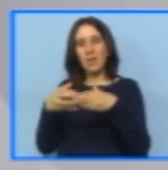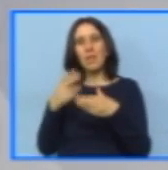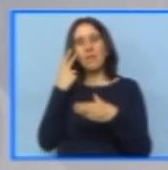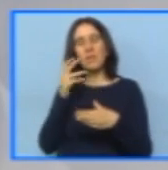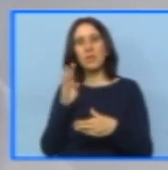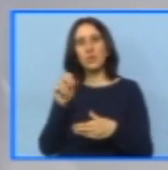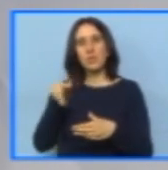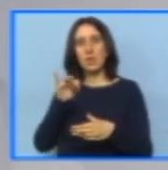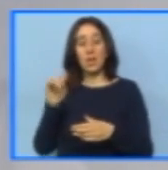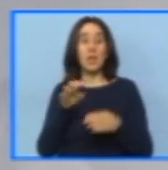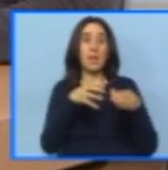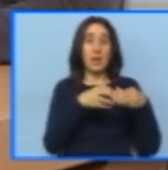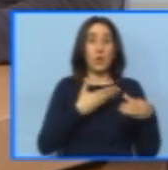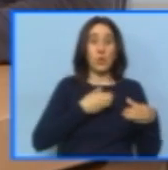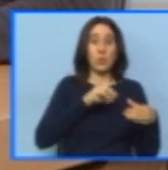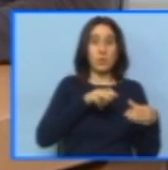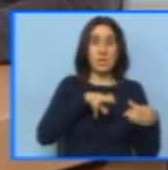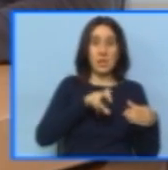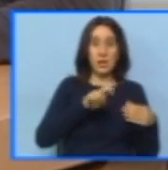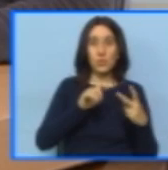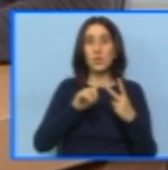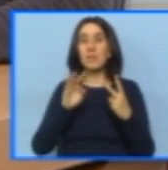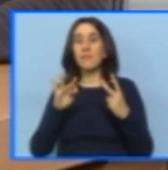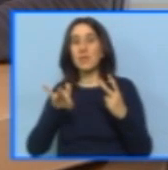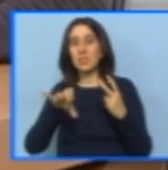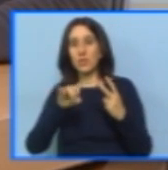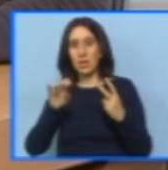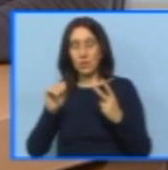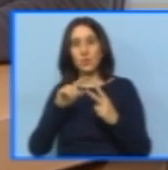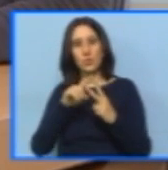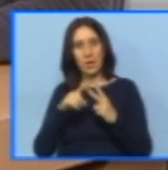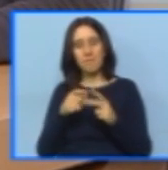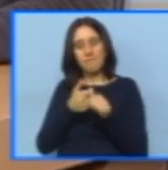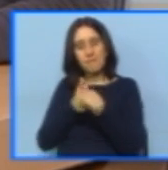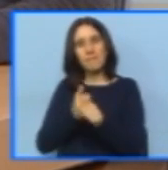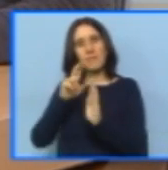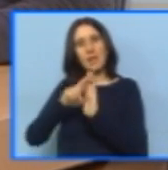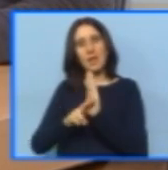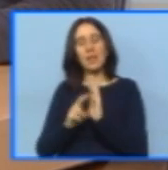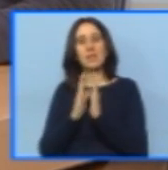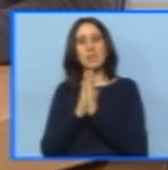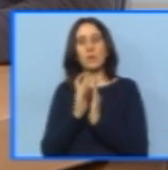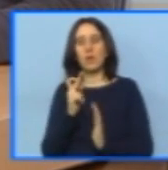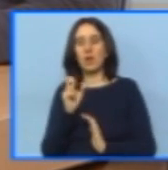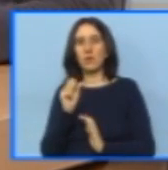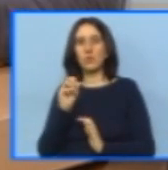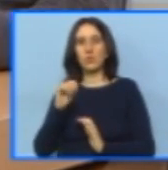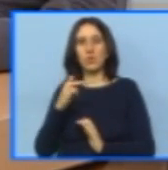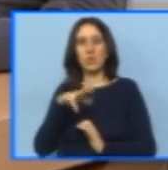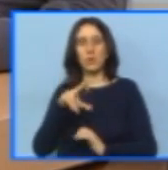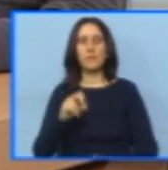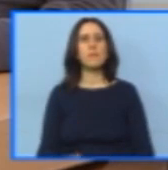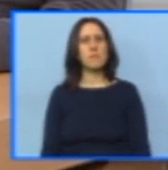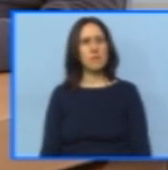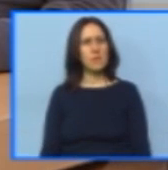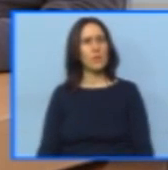ordens mendicantes que apareceram na altura, apanham, digamos assim, a regra de Santo Agostinho. O que é muito interessante, que ficou como ideal de vida,